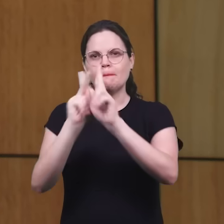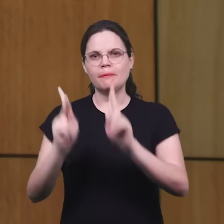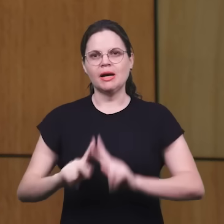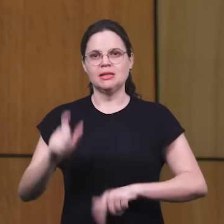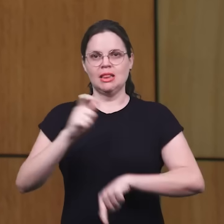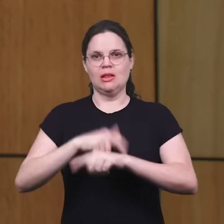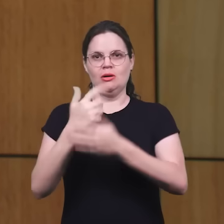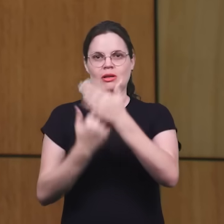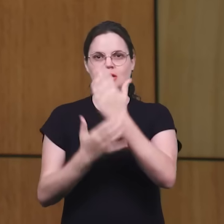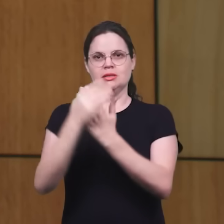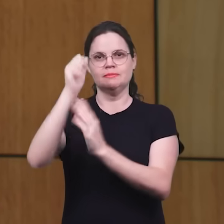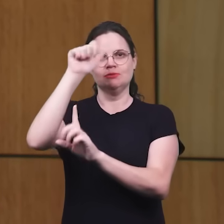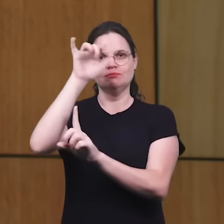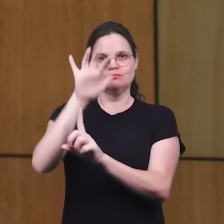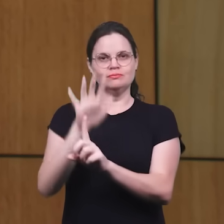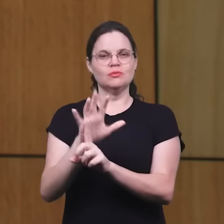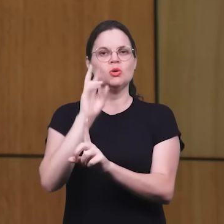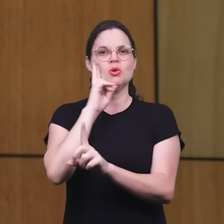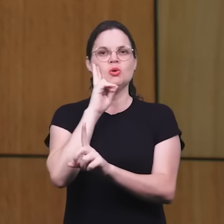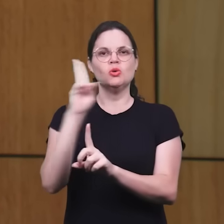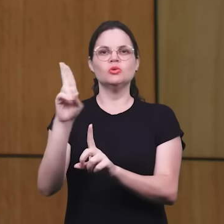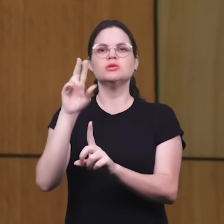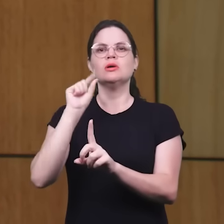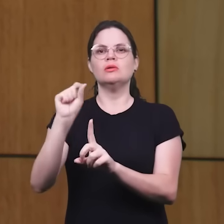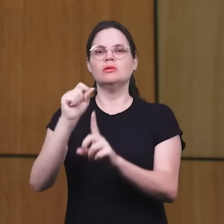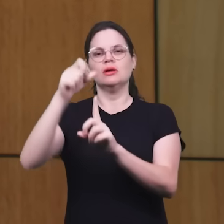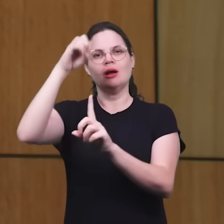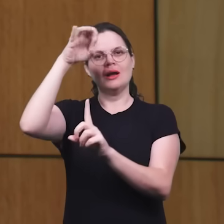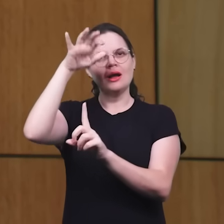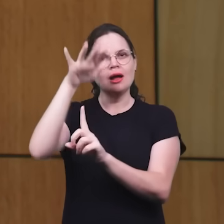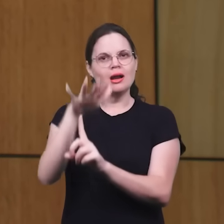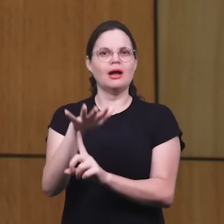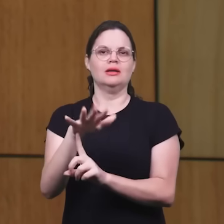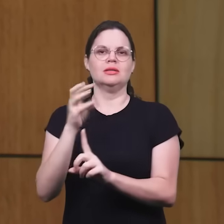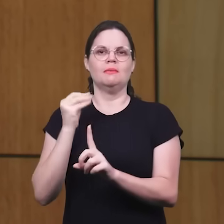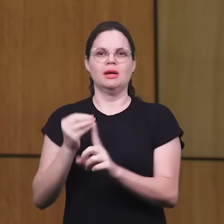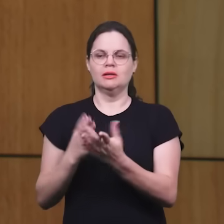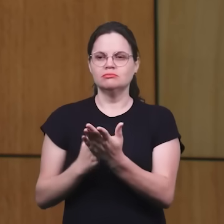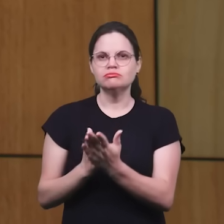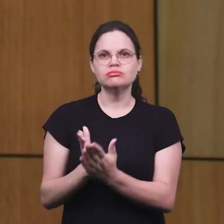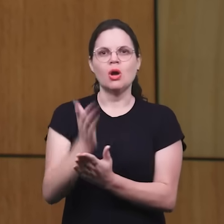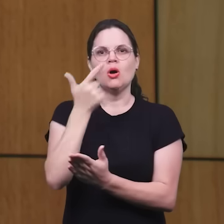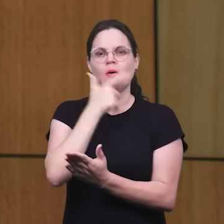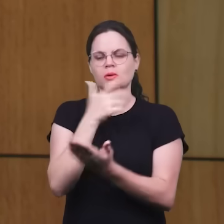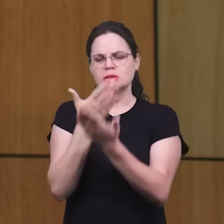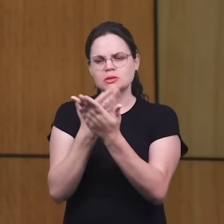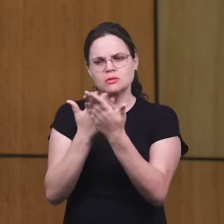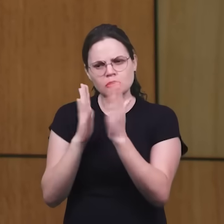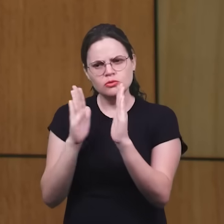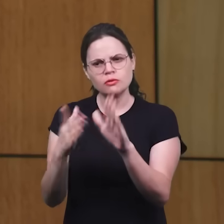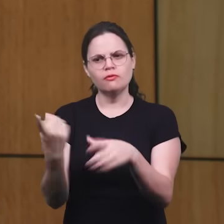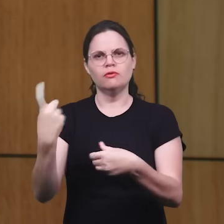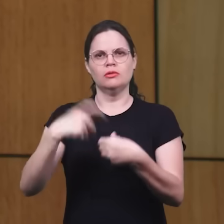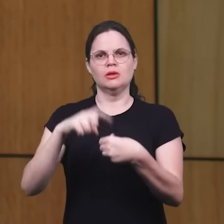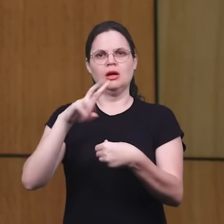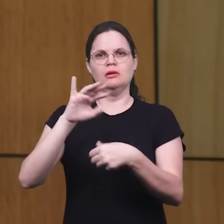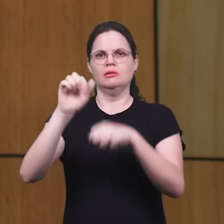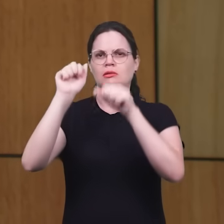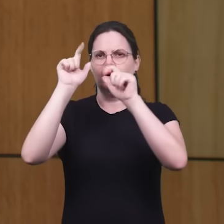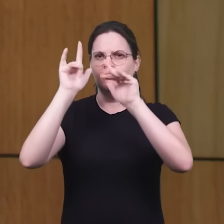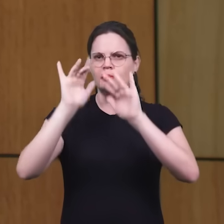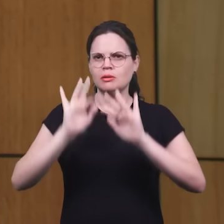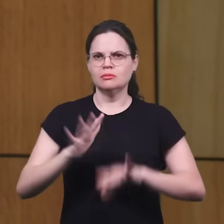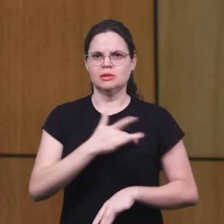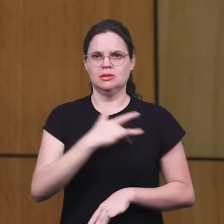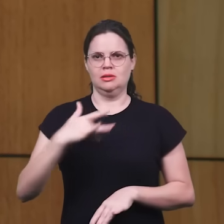com a imposição de mãos, o Senhor Deus lhe dará graça para prosseguir nos estudos e concederá uma bênção